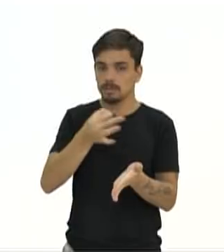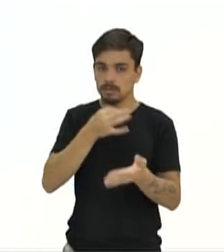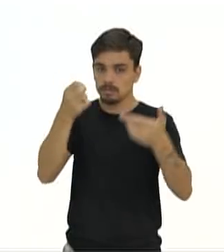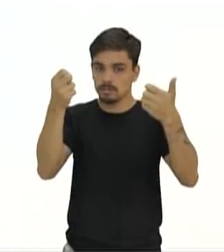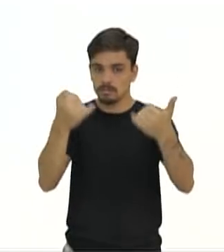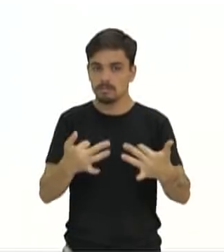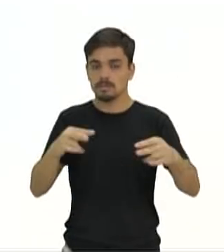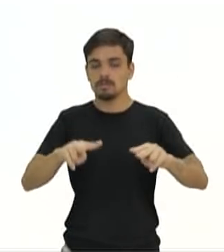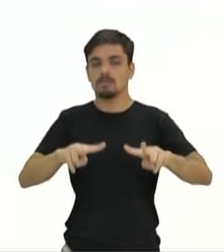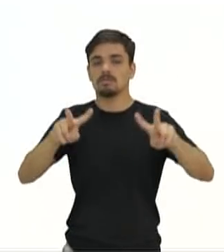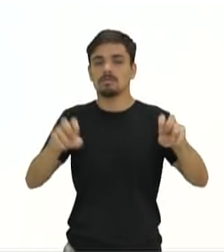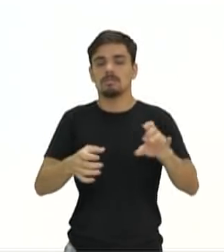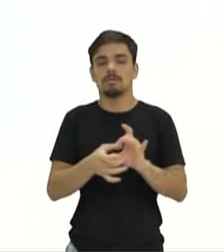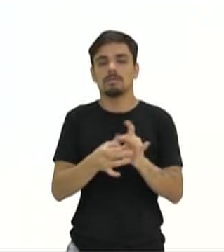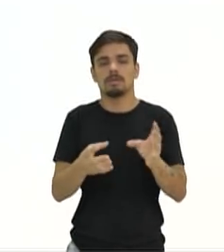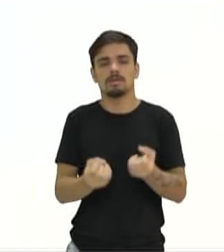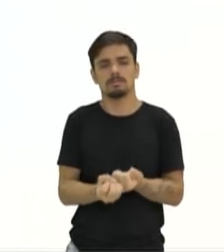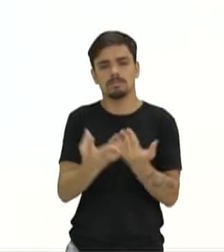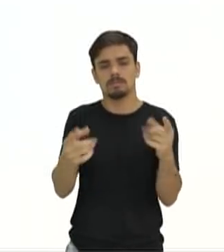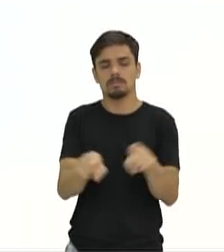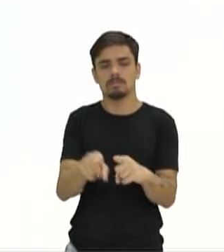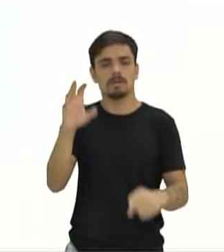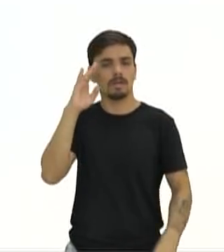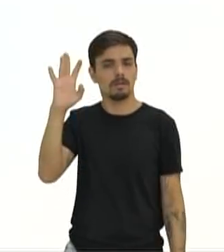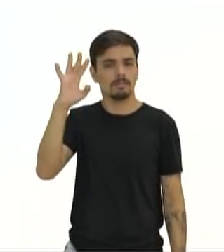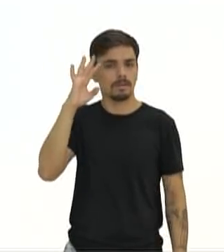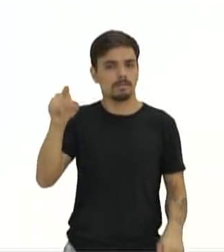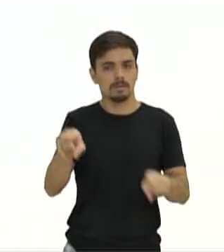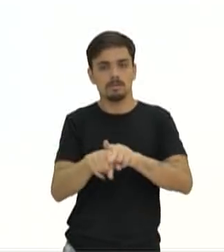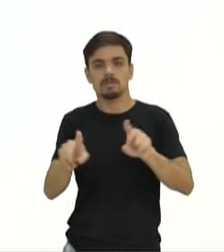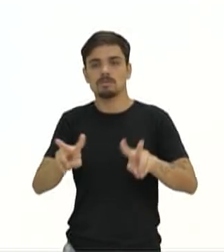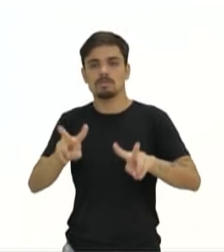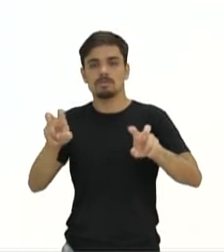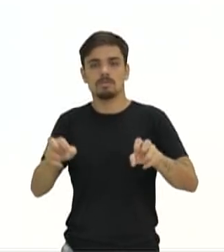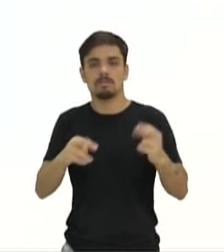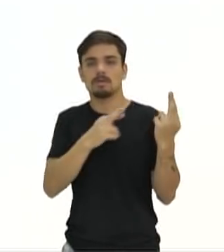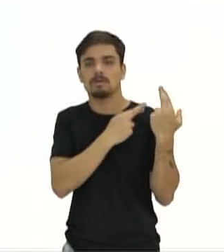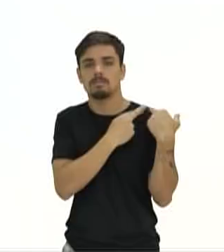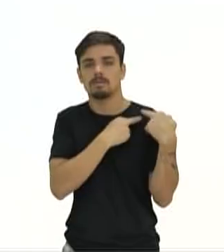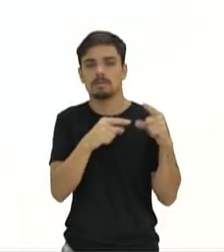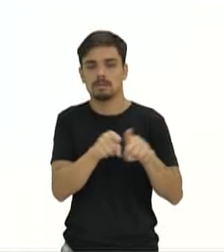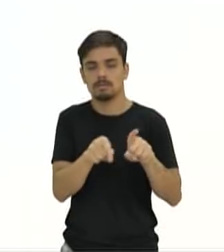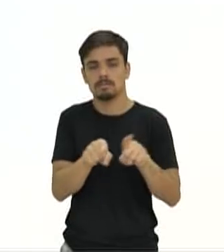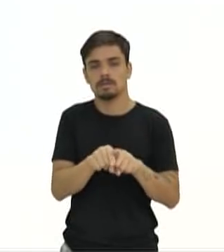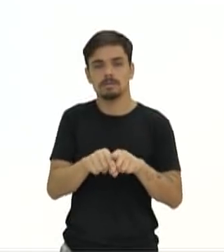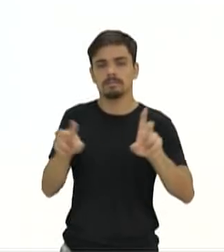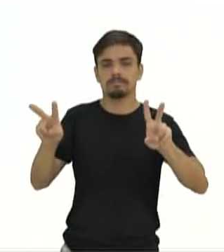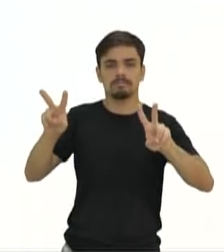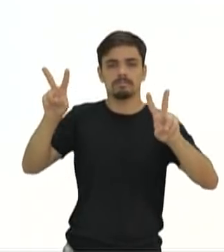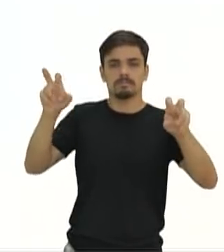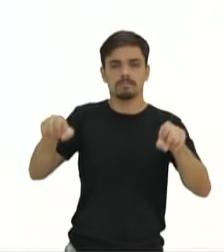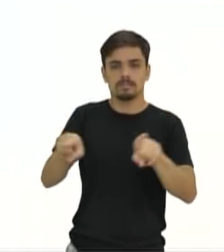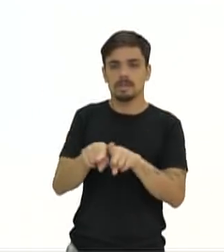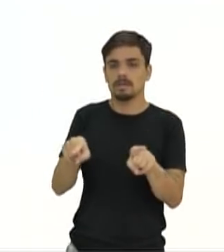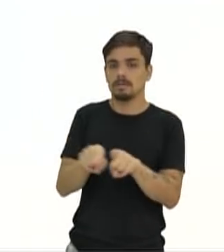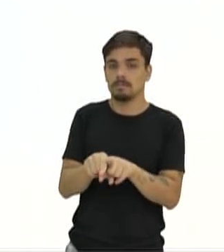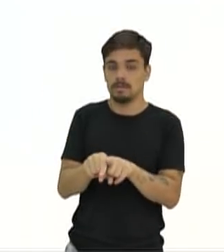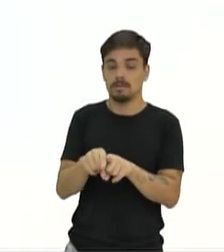sobre liberdade de expressão. Refletimos a esse respeito, bem interessante esse tema.